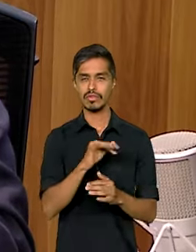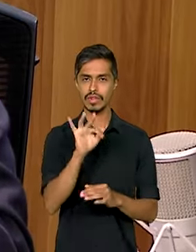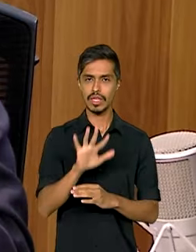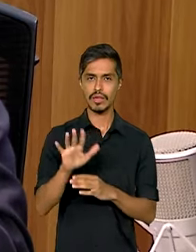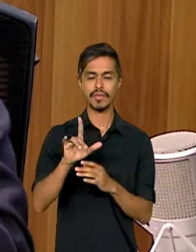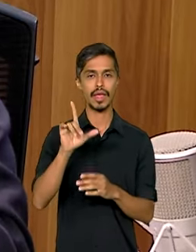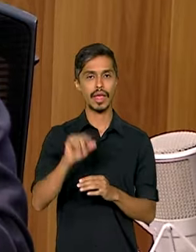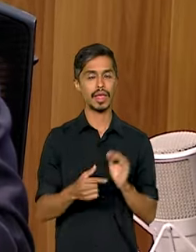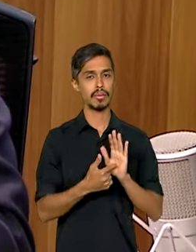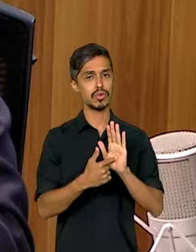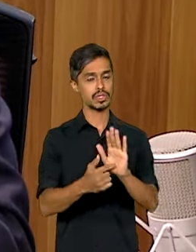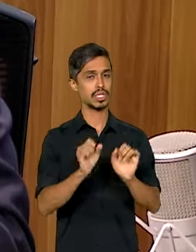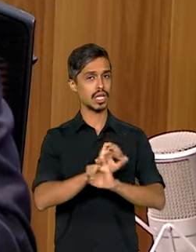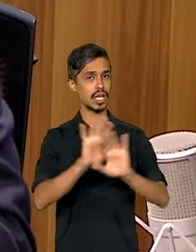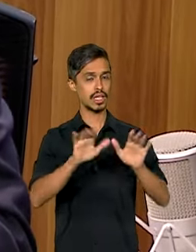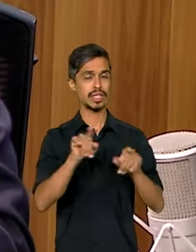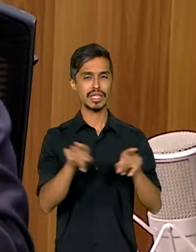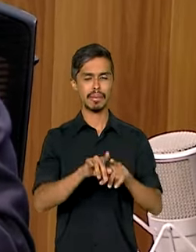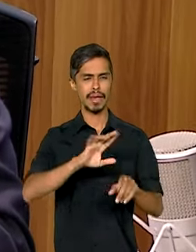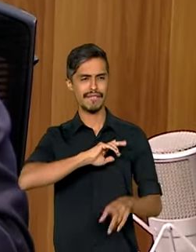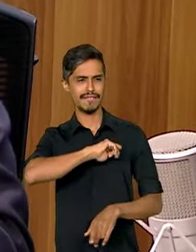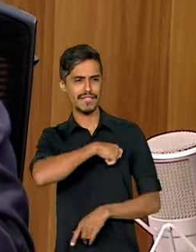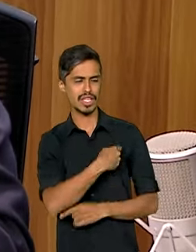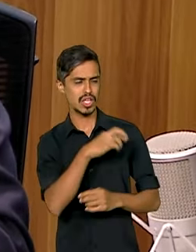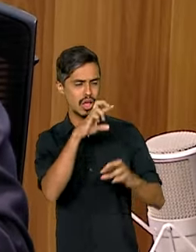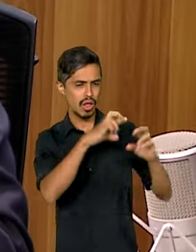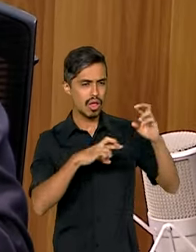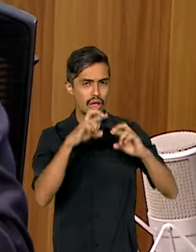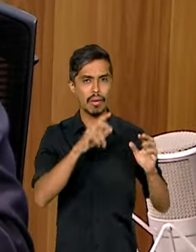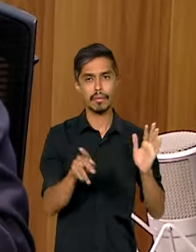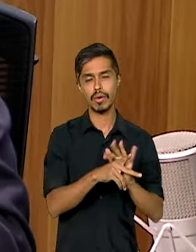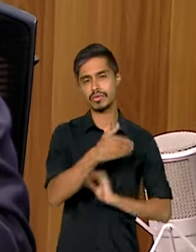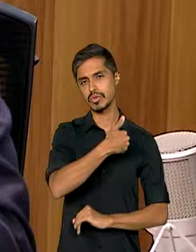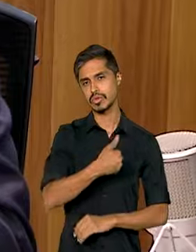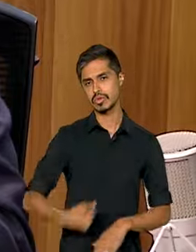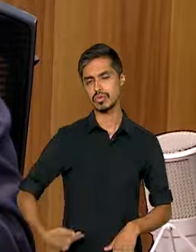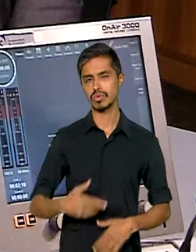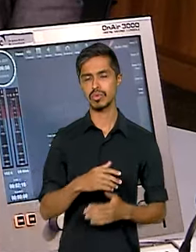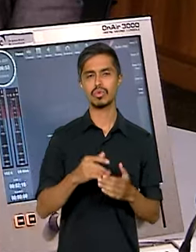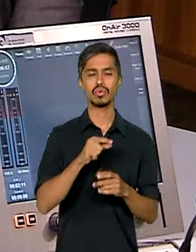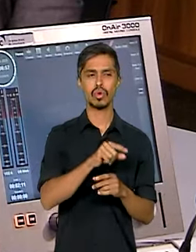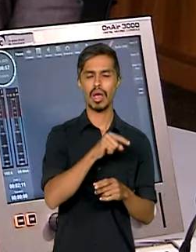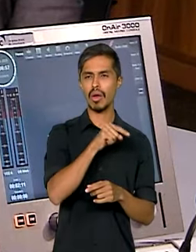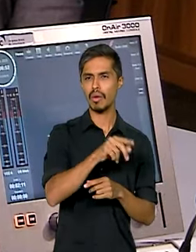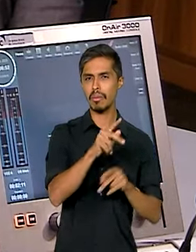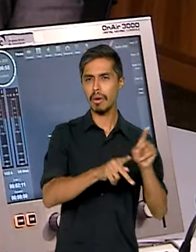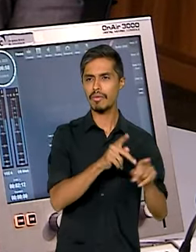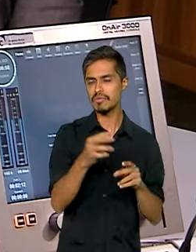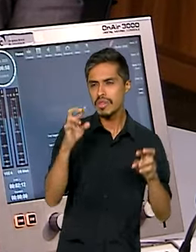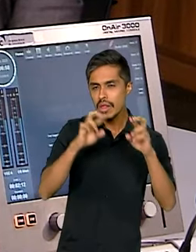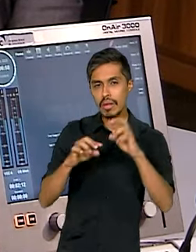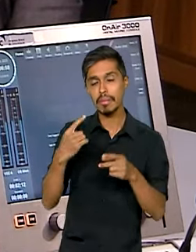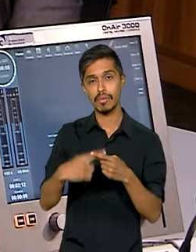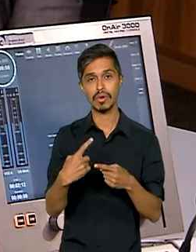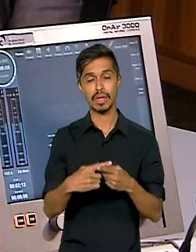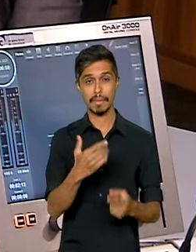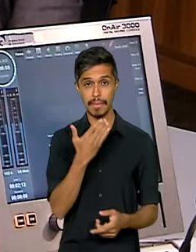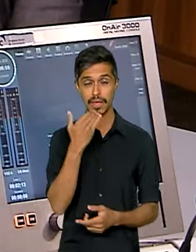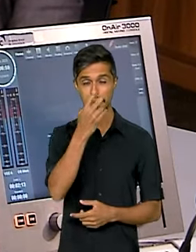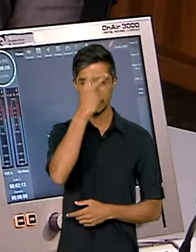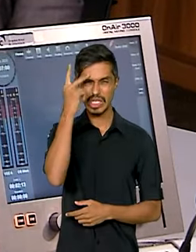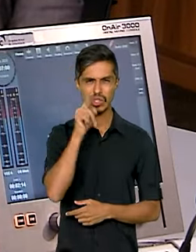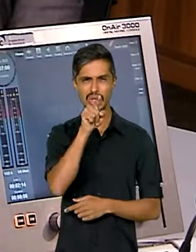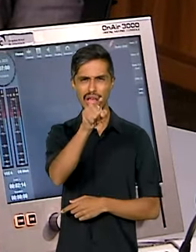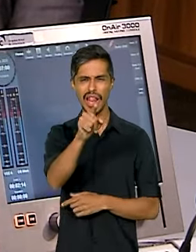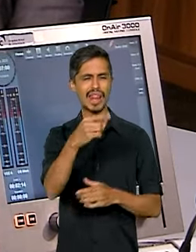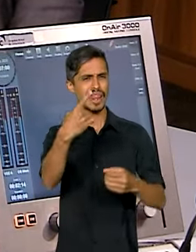prestação de contas e de fiscalização direto pelo povo porque ninguém melhor do que a pessoa que tá nos ouvindo agora que